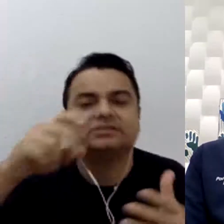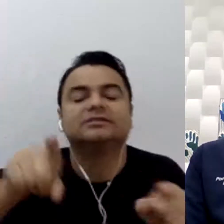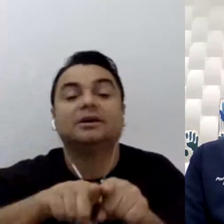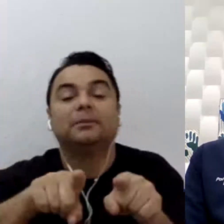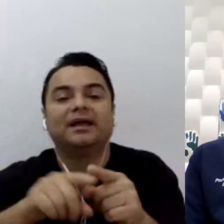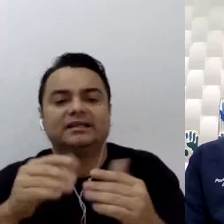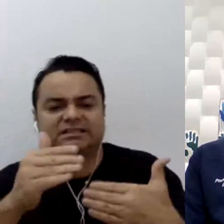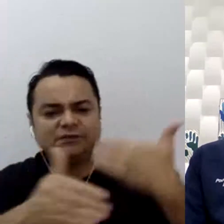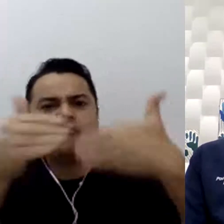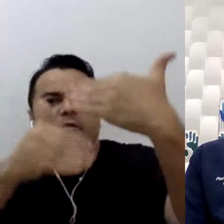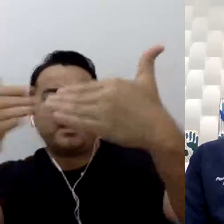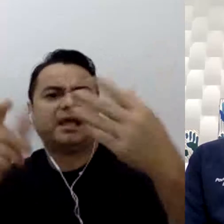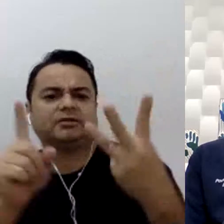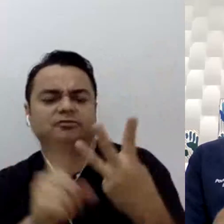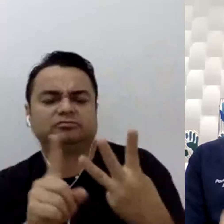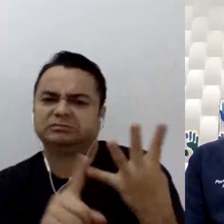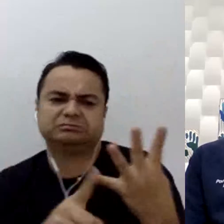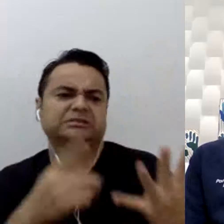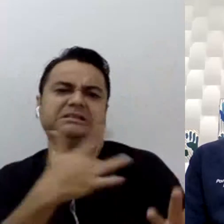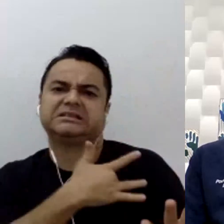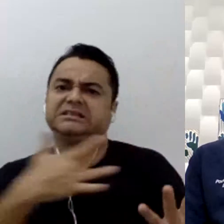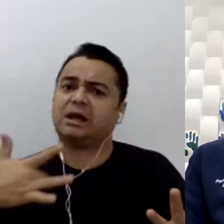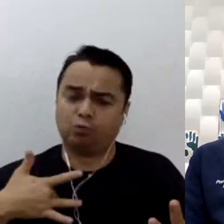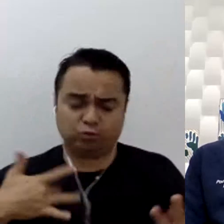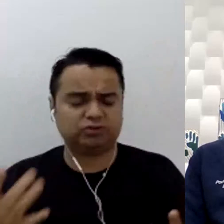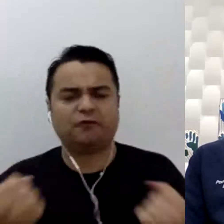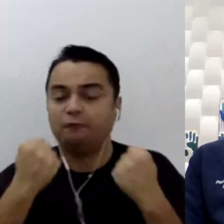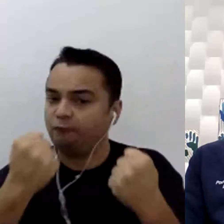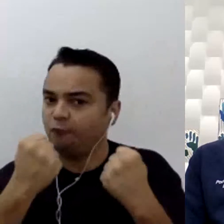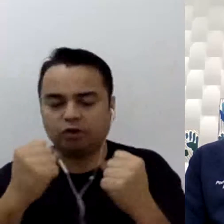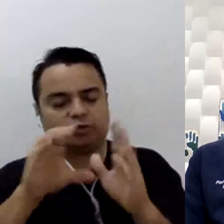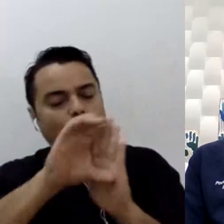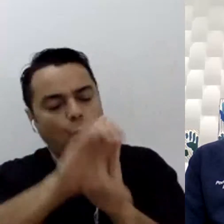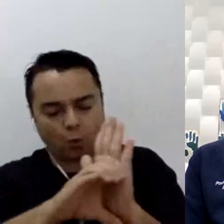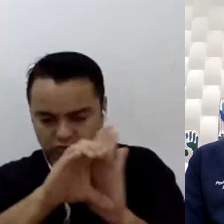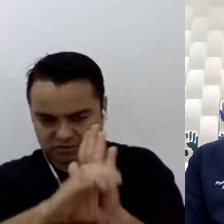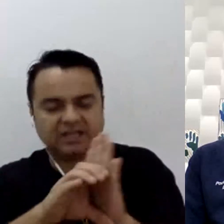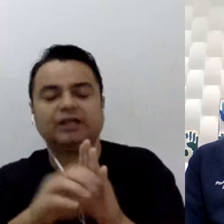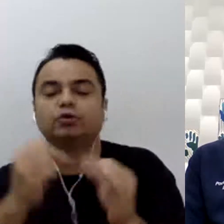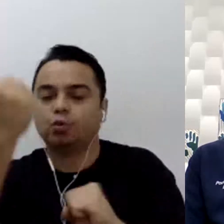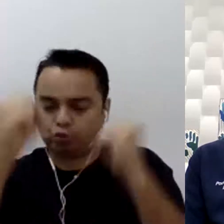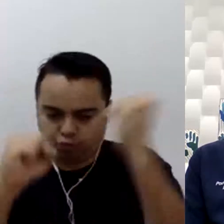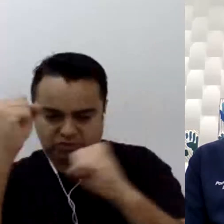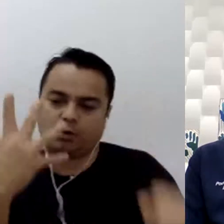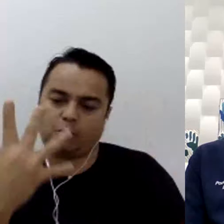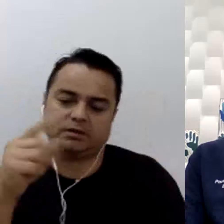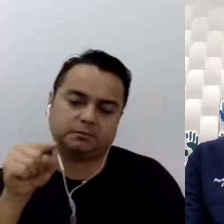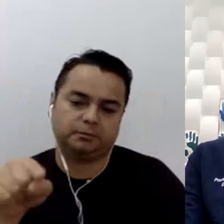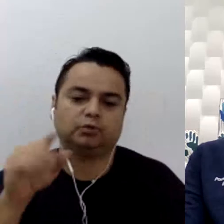parte de saúde, muito forte com esse conceito de indústria 4.0.